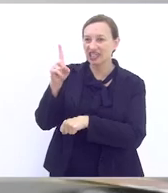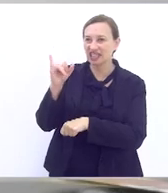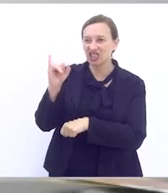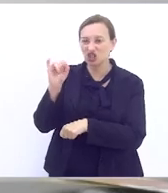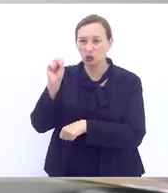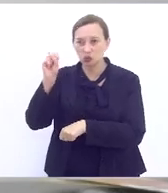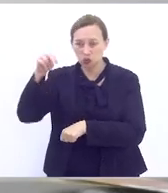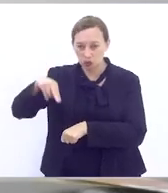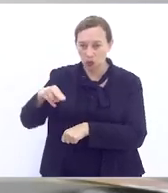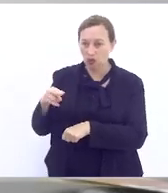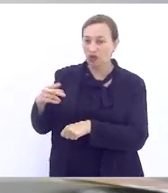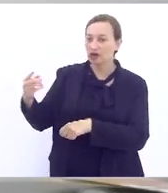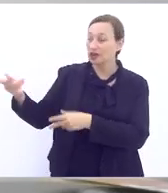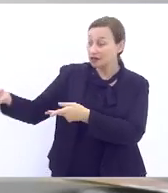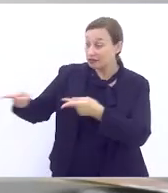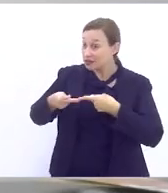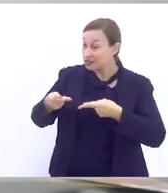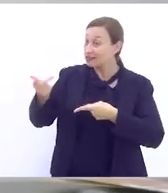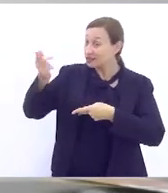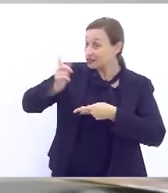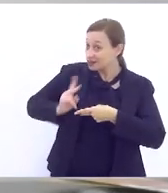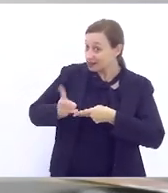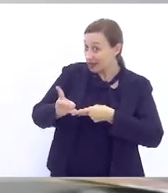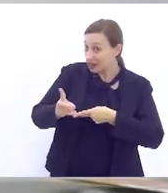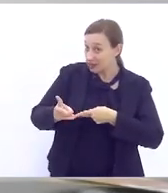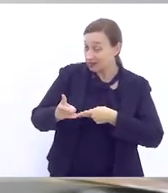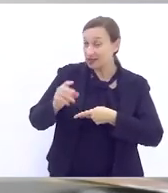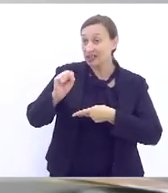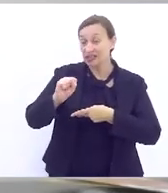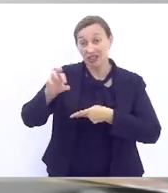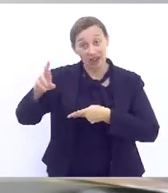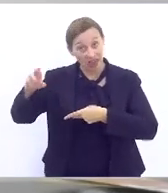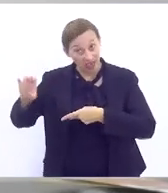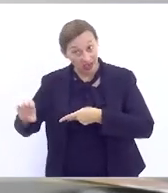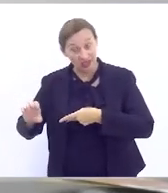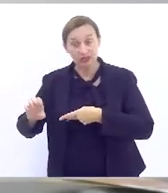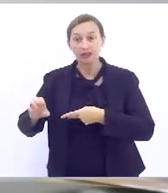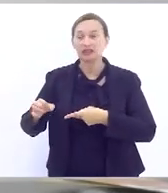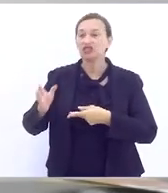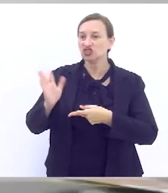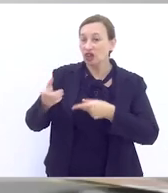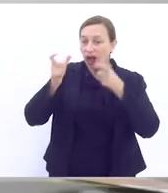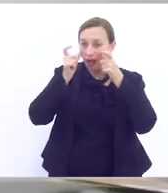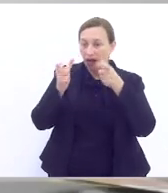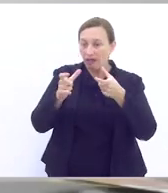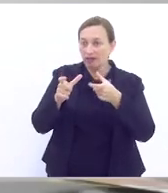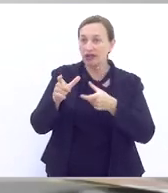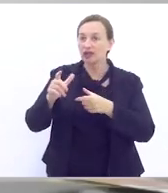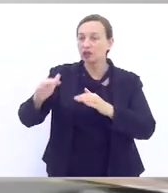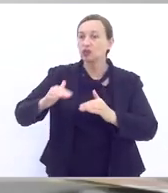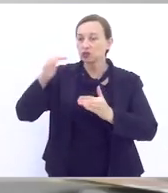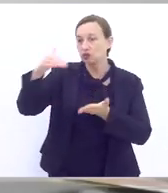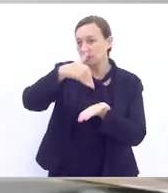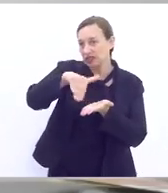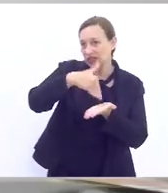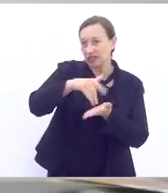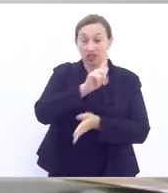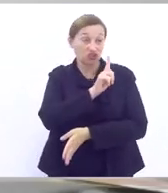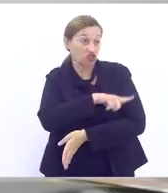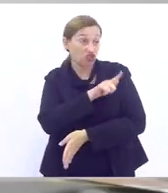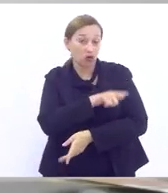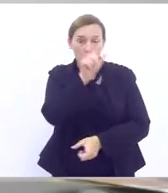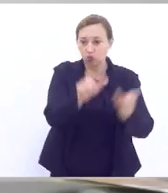que vem sempre aqui na Erguer e já fazer um alerta lá o subsecretário de gestão de